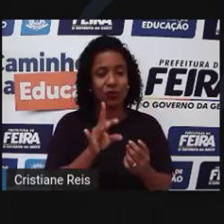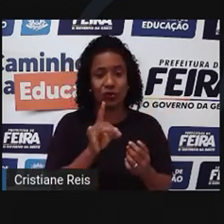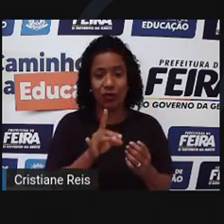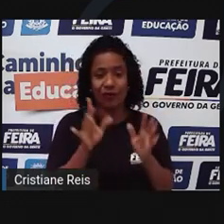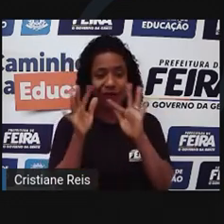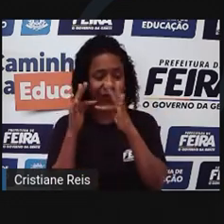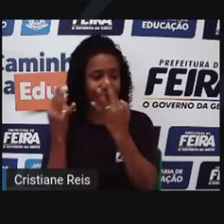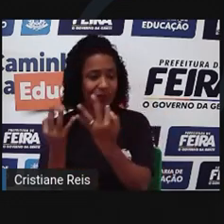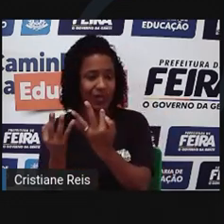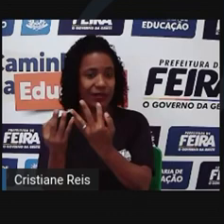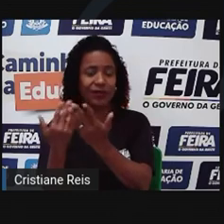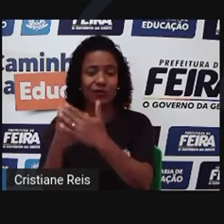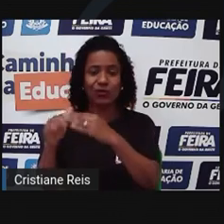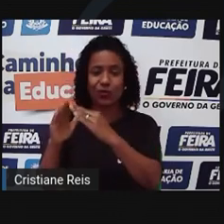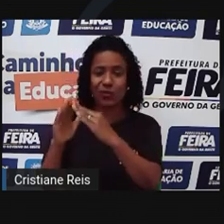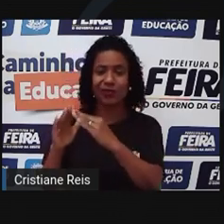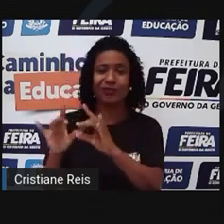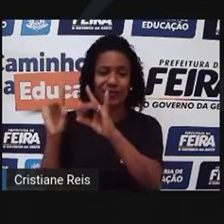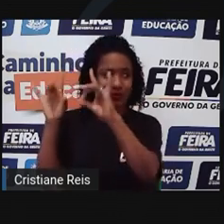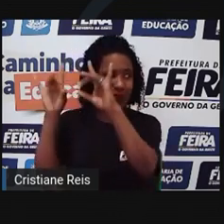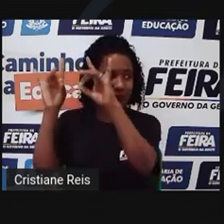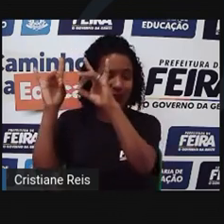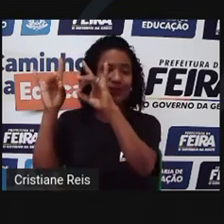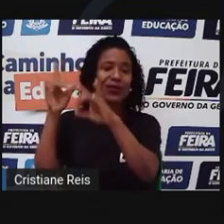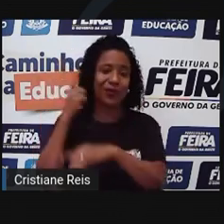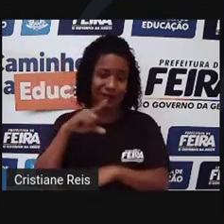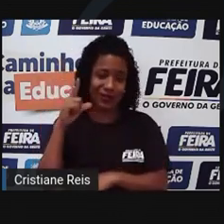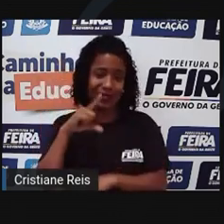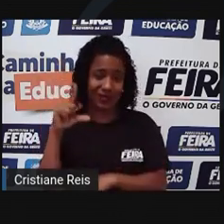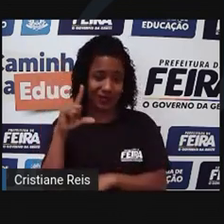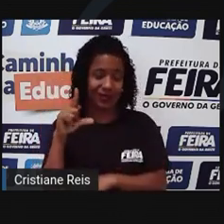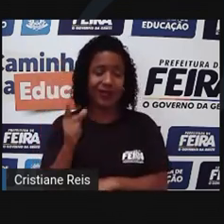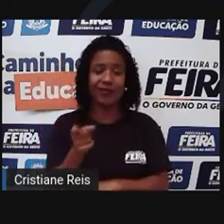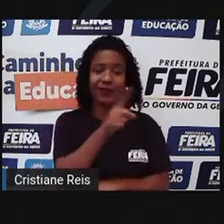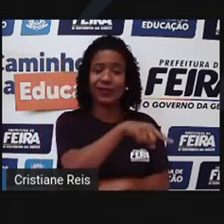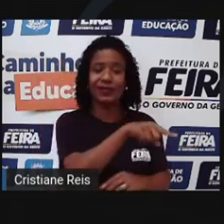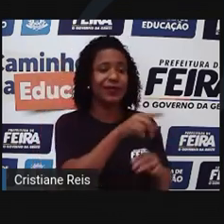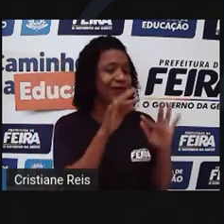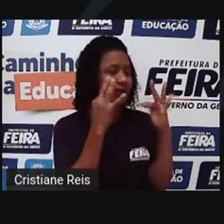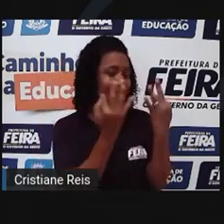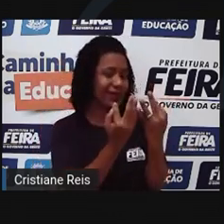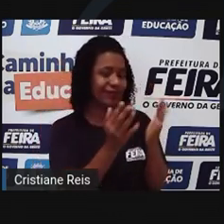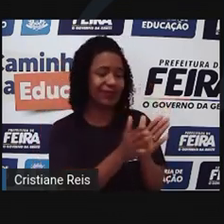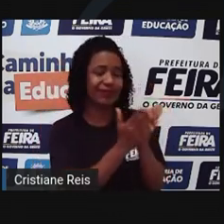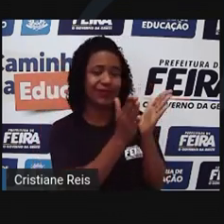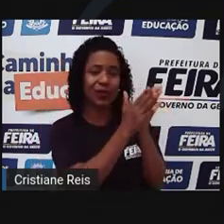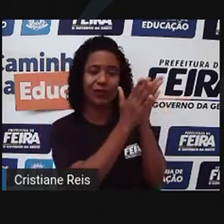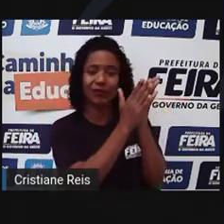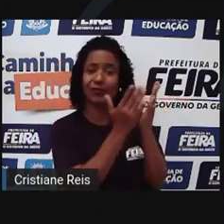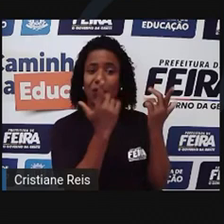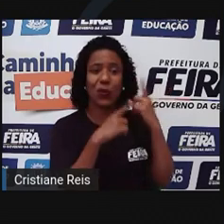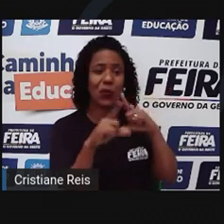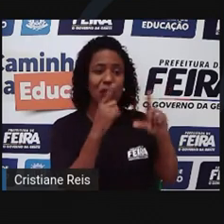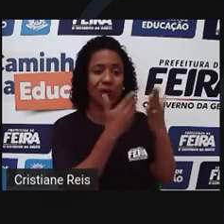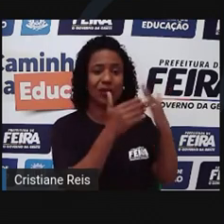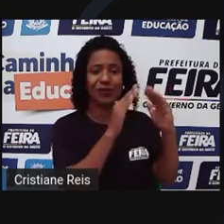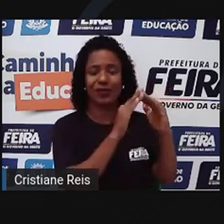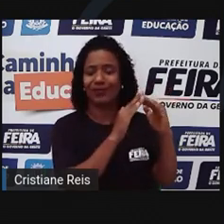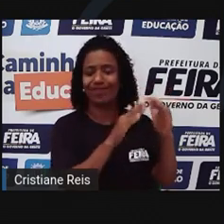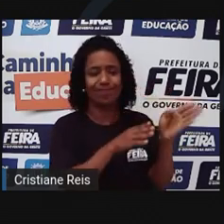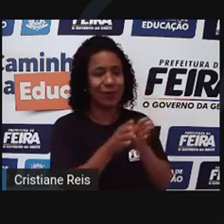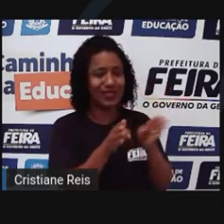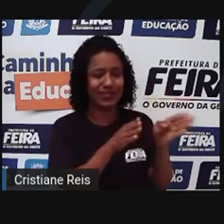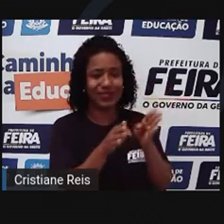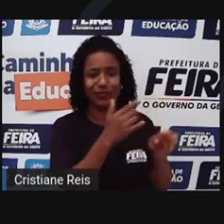mais ricas, que hoje em dia têm mais acesso a creche do que as mais pobres, e aí focando nessa creche,